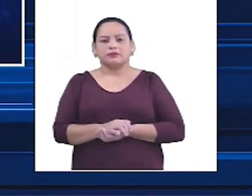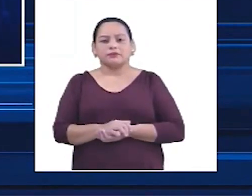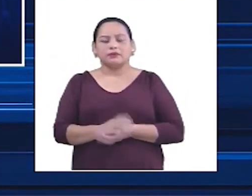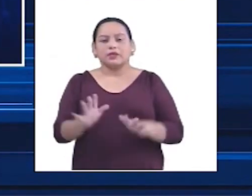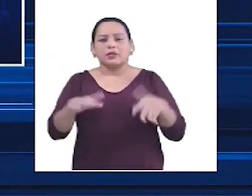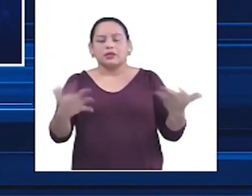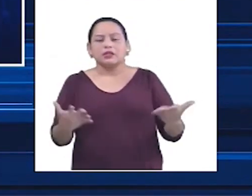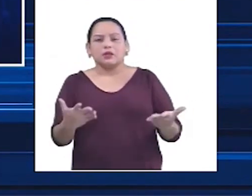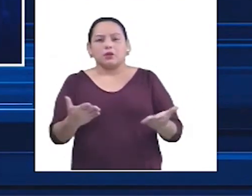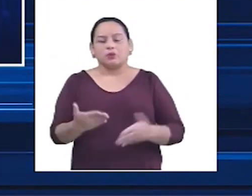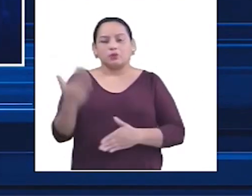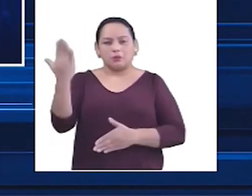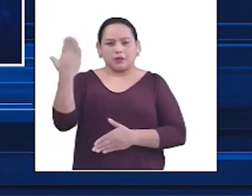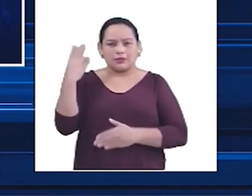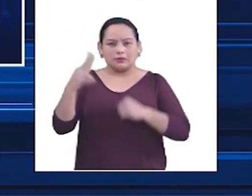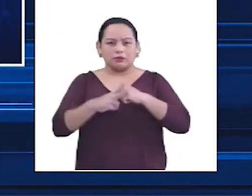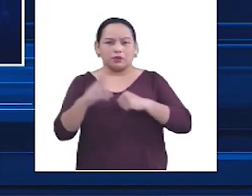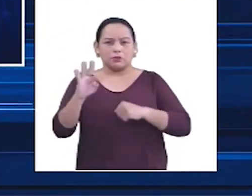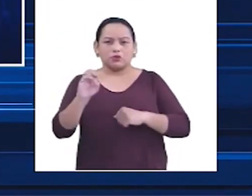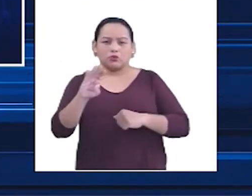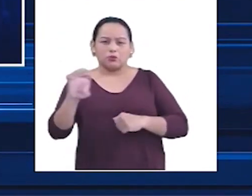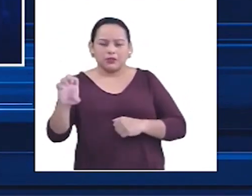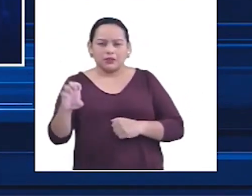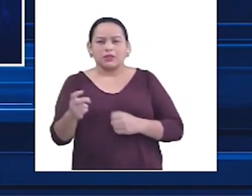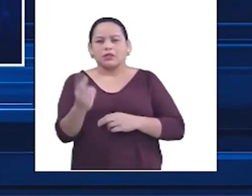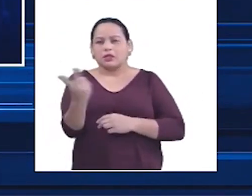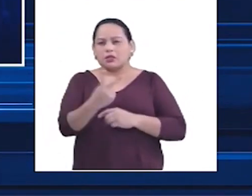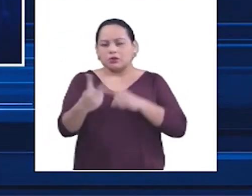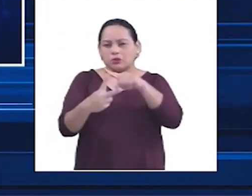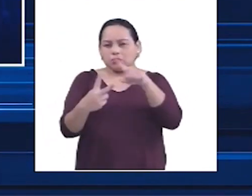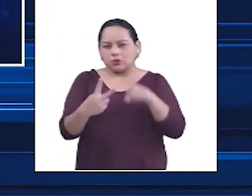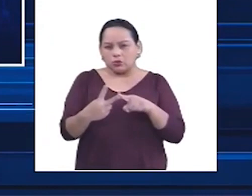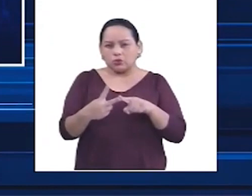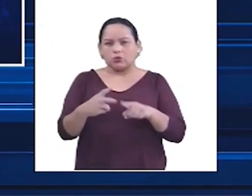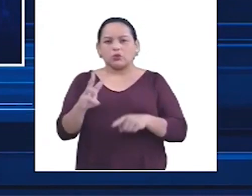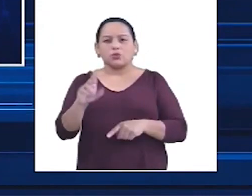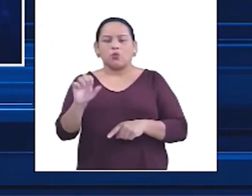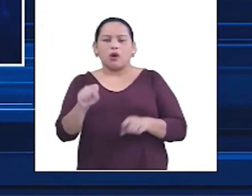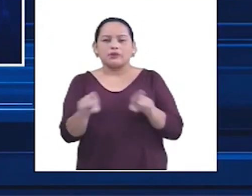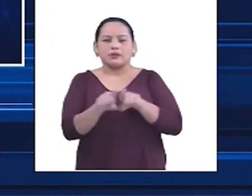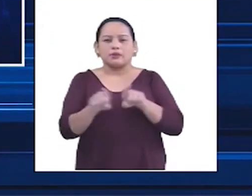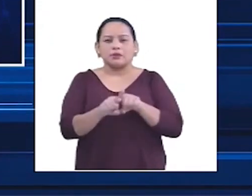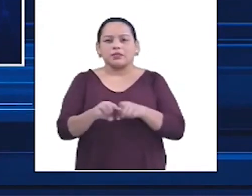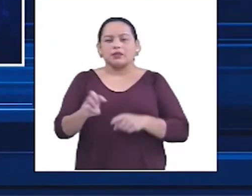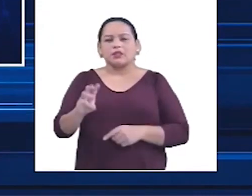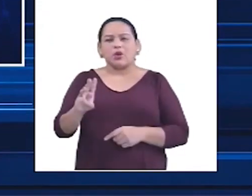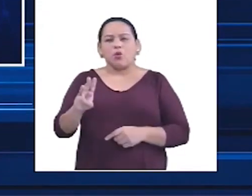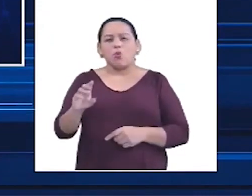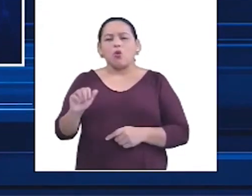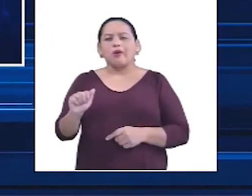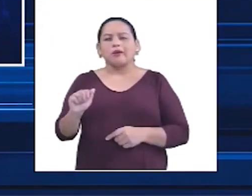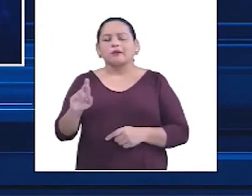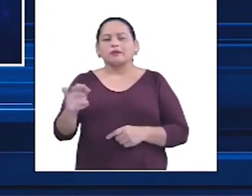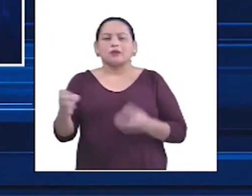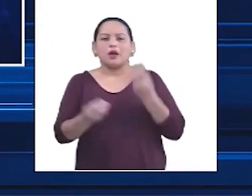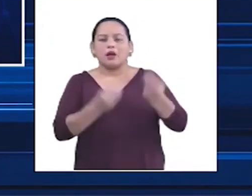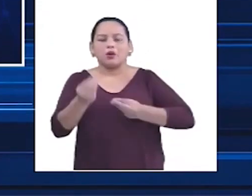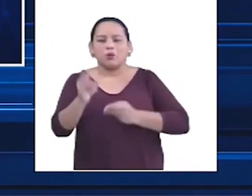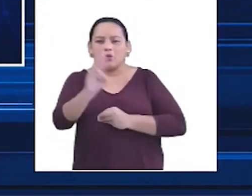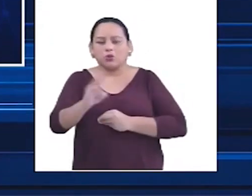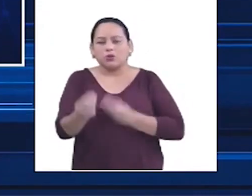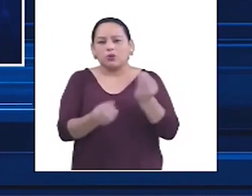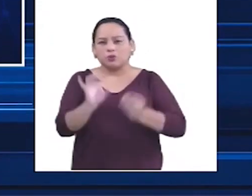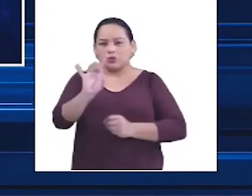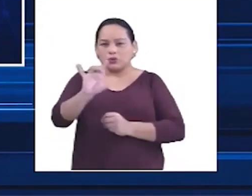Então, gente, o passado do verbo to be, ele tem duas formas, como adiantado, was and were. Basicamente, utiliza o was aí com